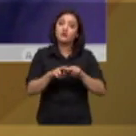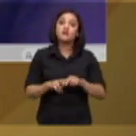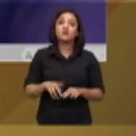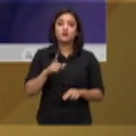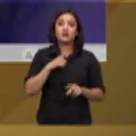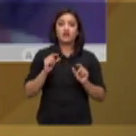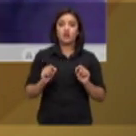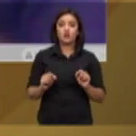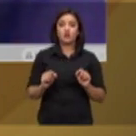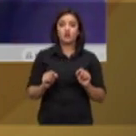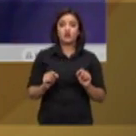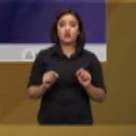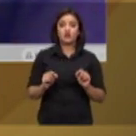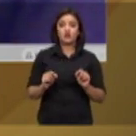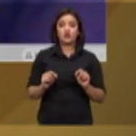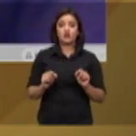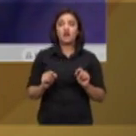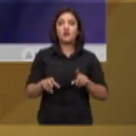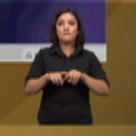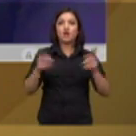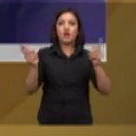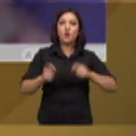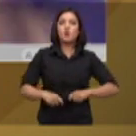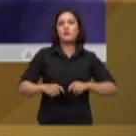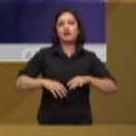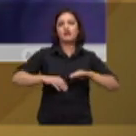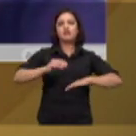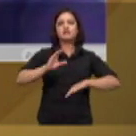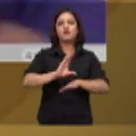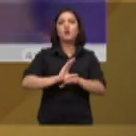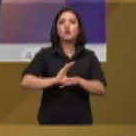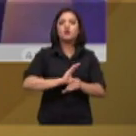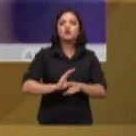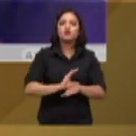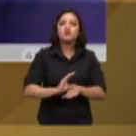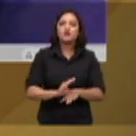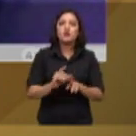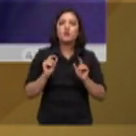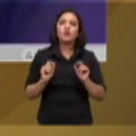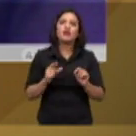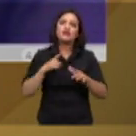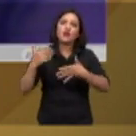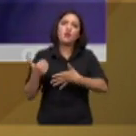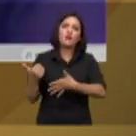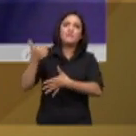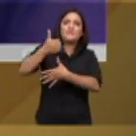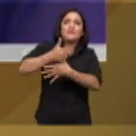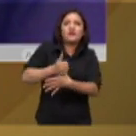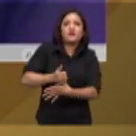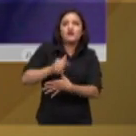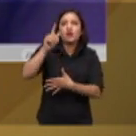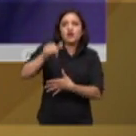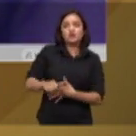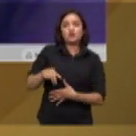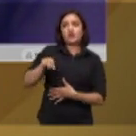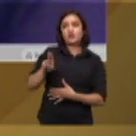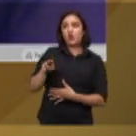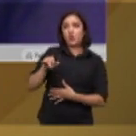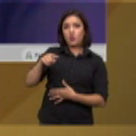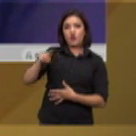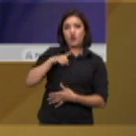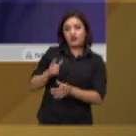pelo legislador, nos termos da competência constitucional, a afirmação de um privilégio para a União na